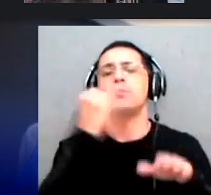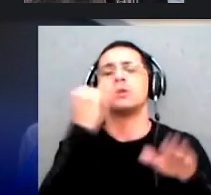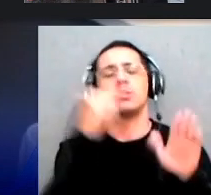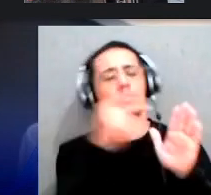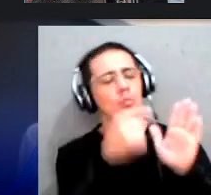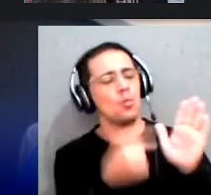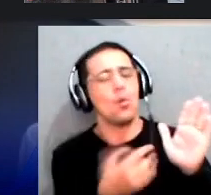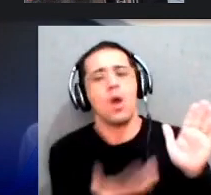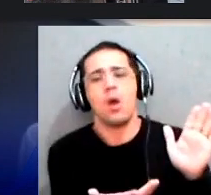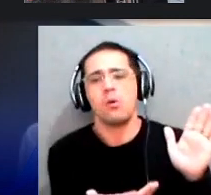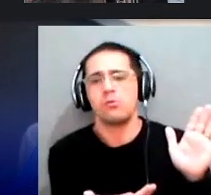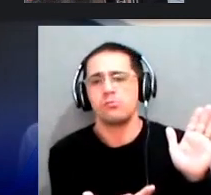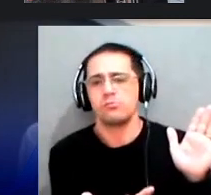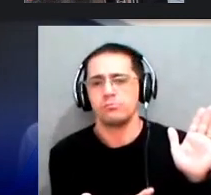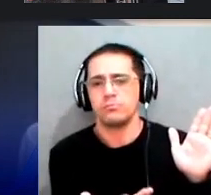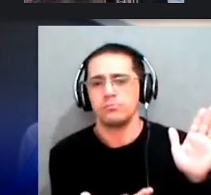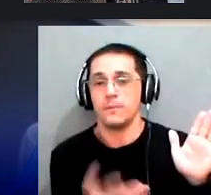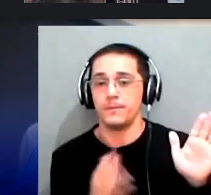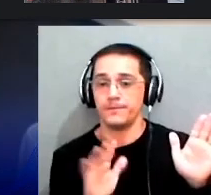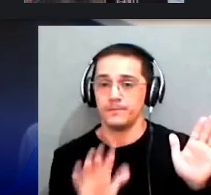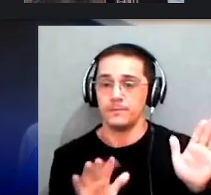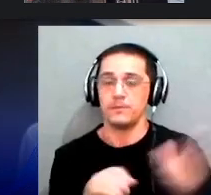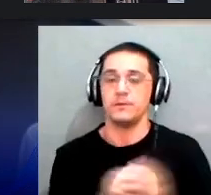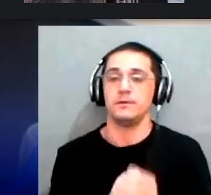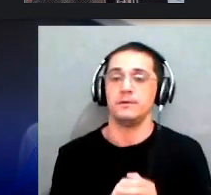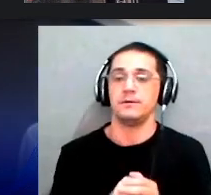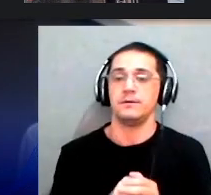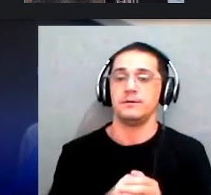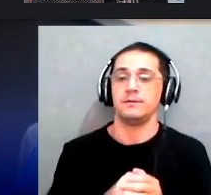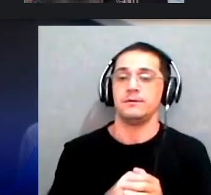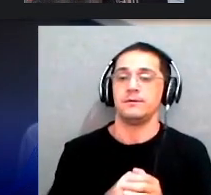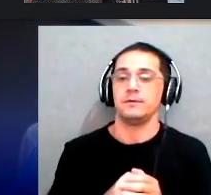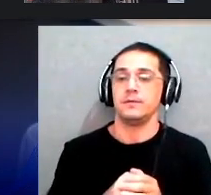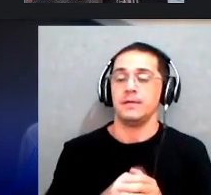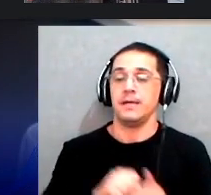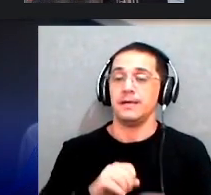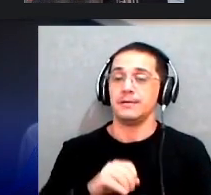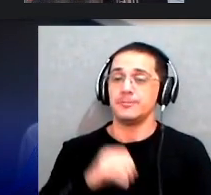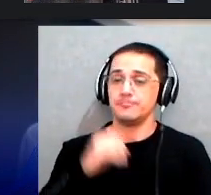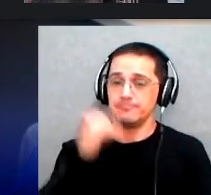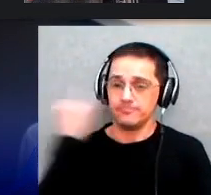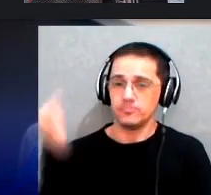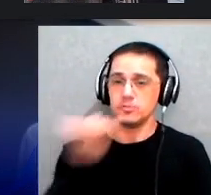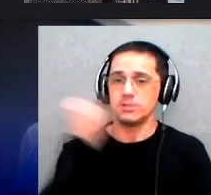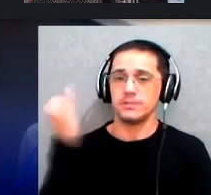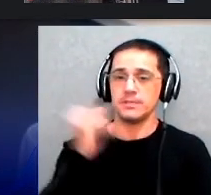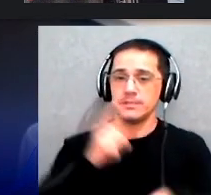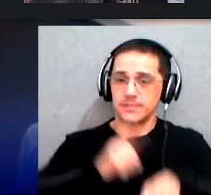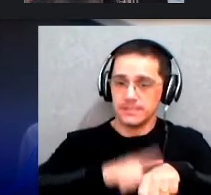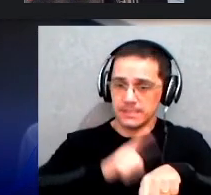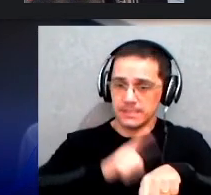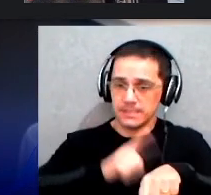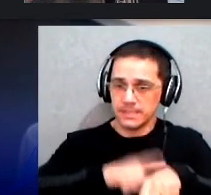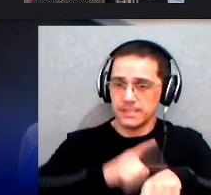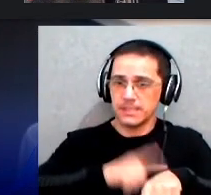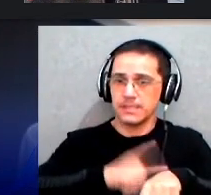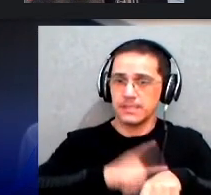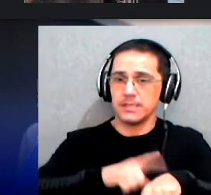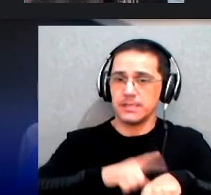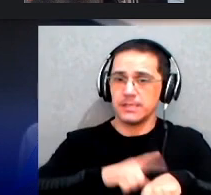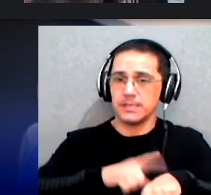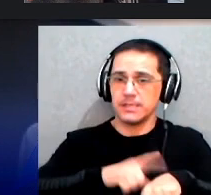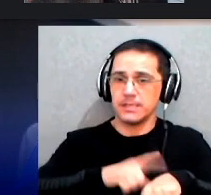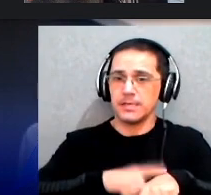A celeridade, ela é tão importante que eu poderia até colocar ela ao